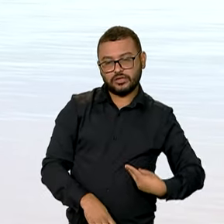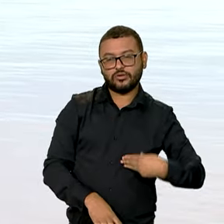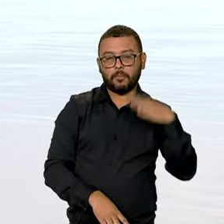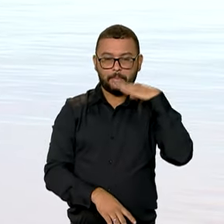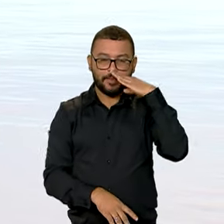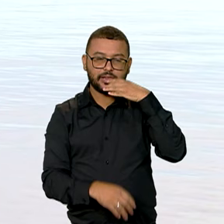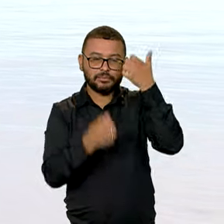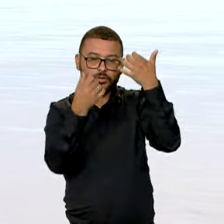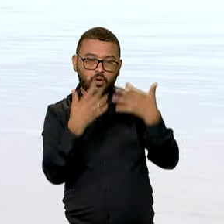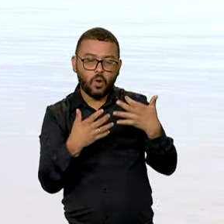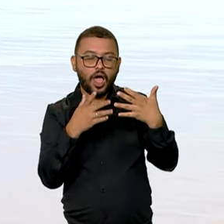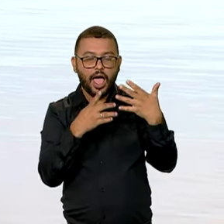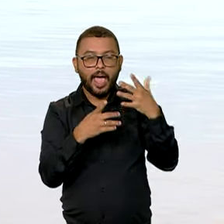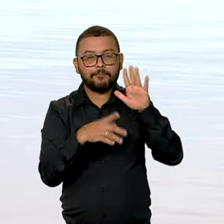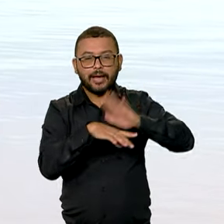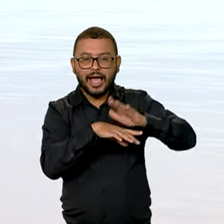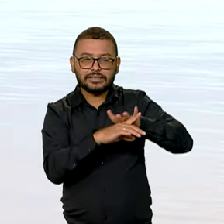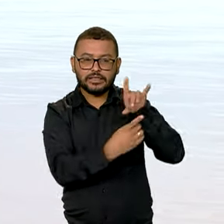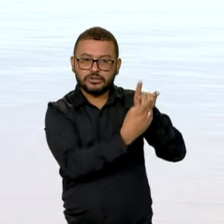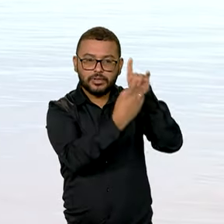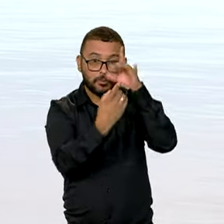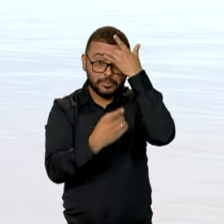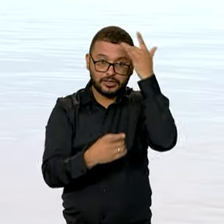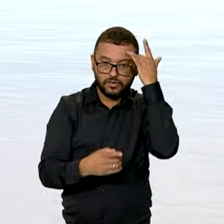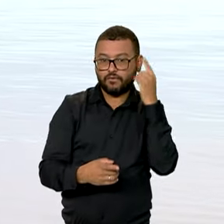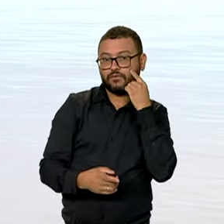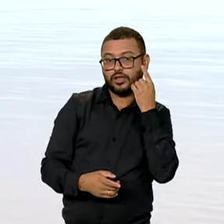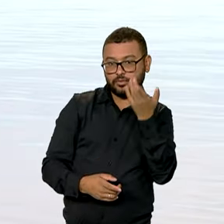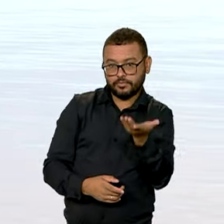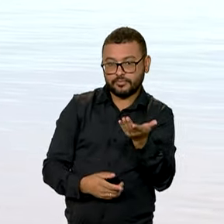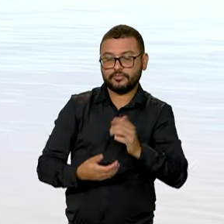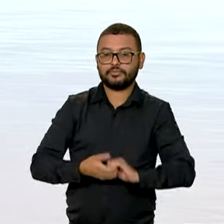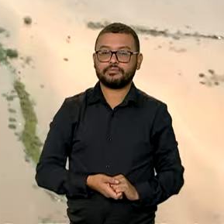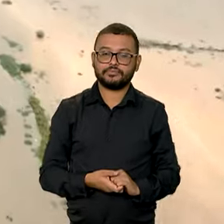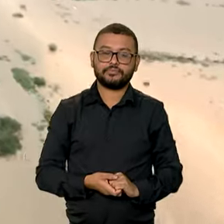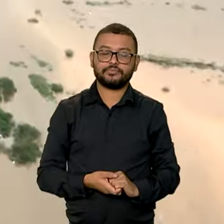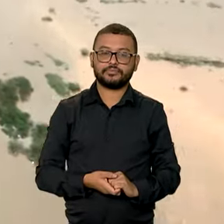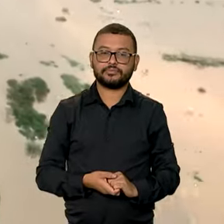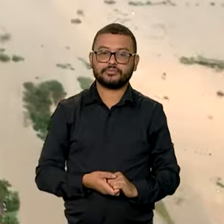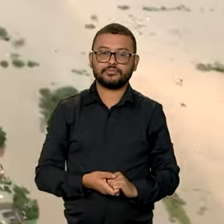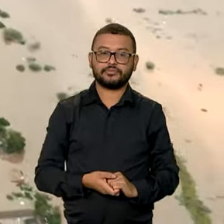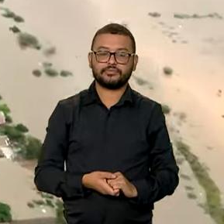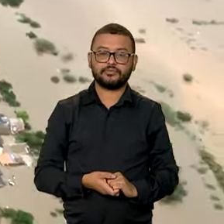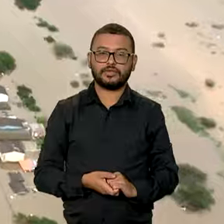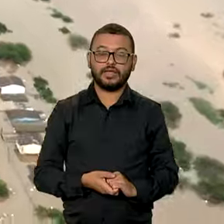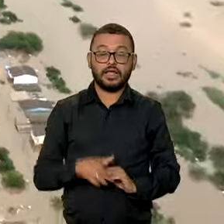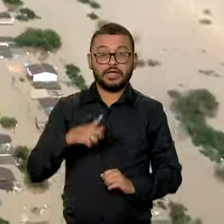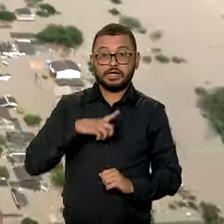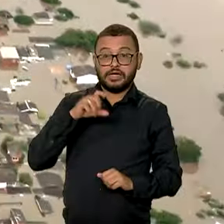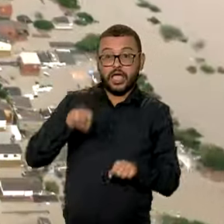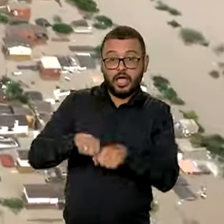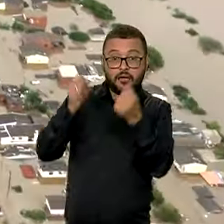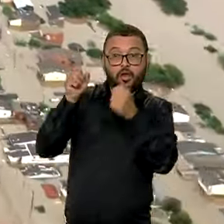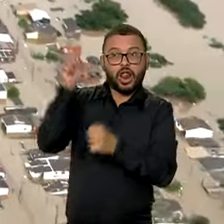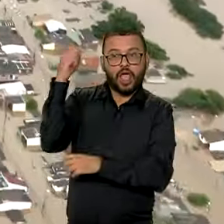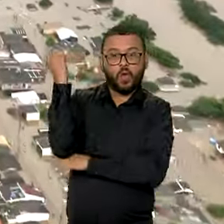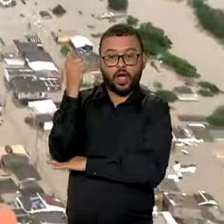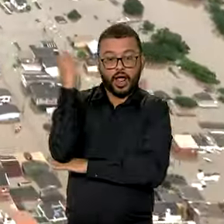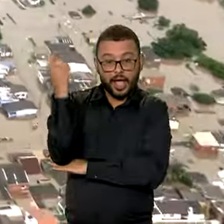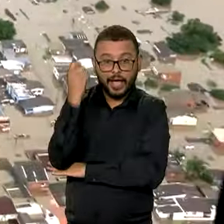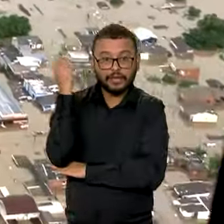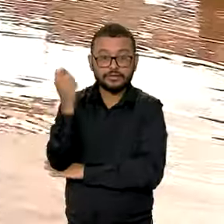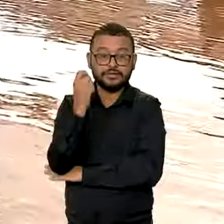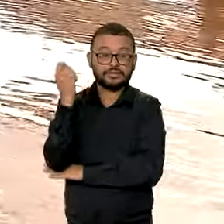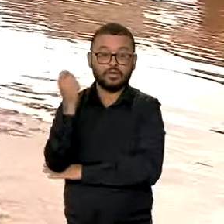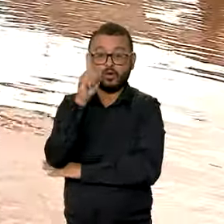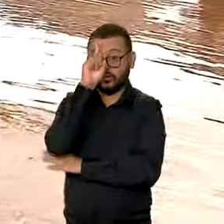vai garantir atendimento às regiões mais afetadas. Veja na reportagem. Com a tragédia no Rio Grande do Sul, os hospitais